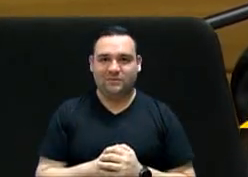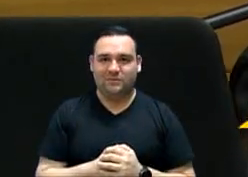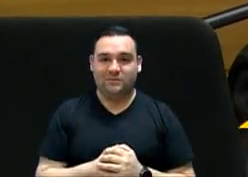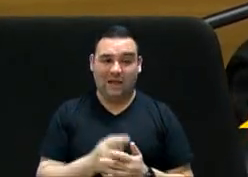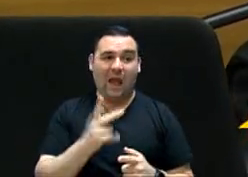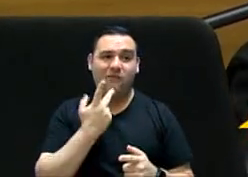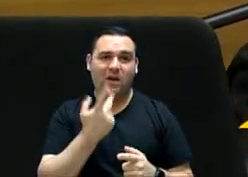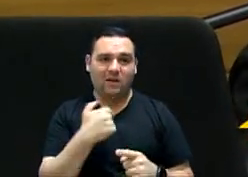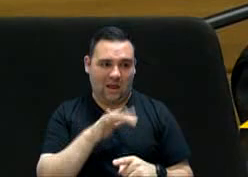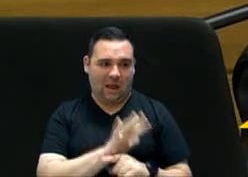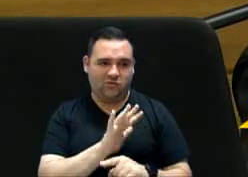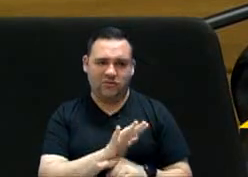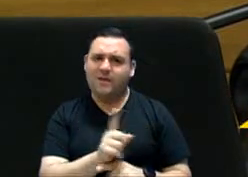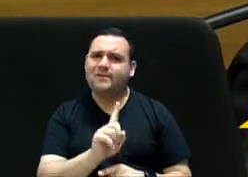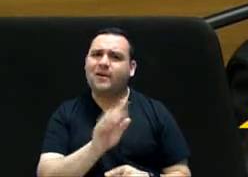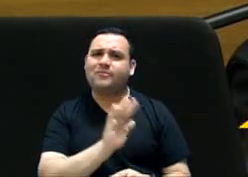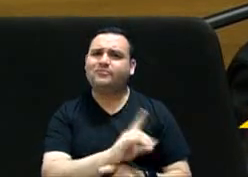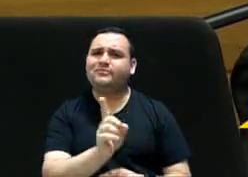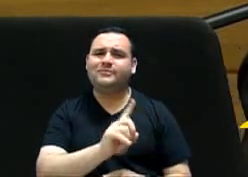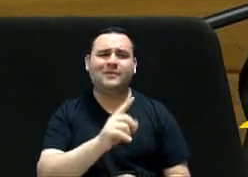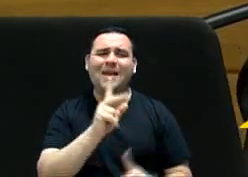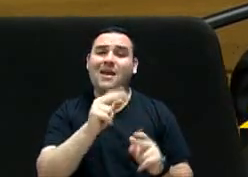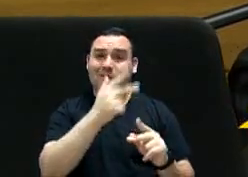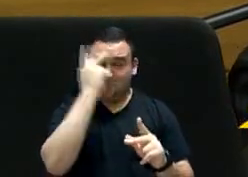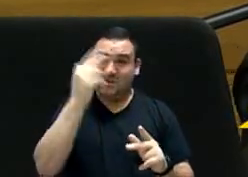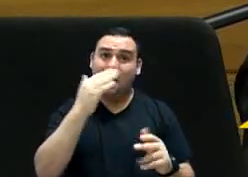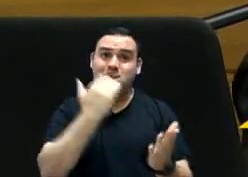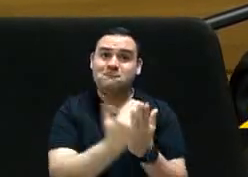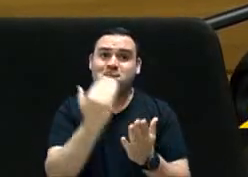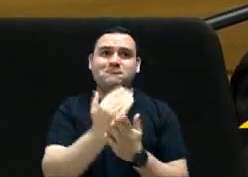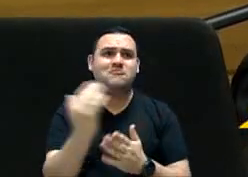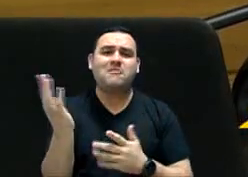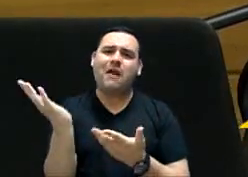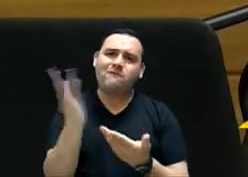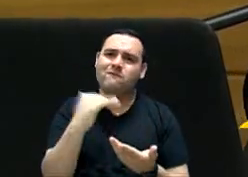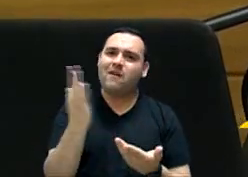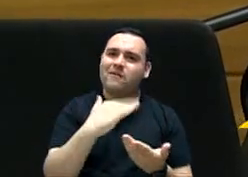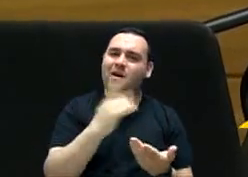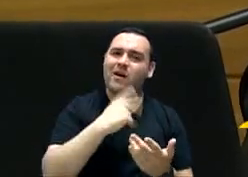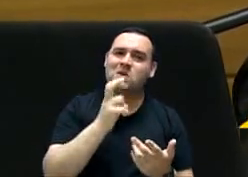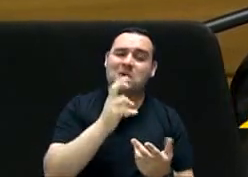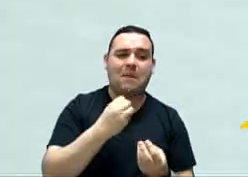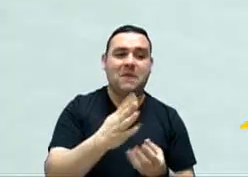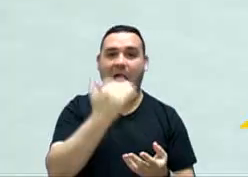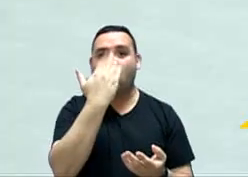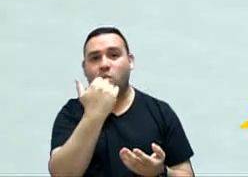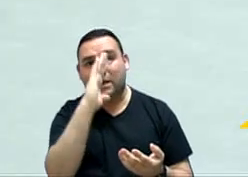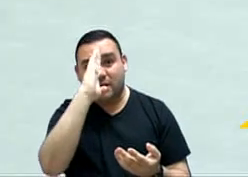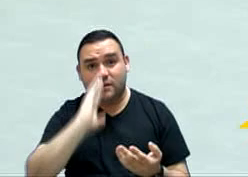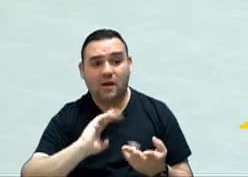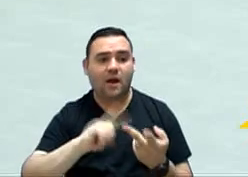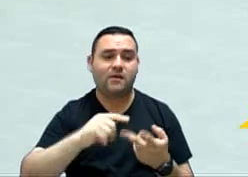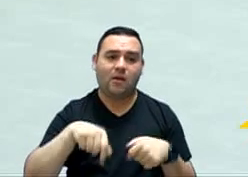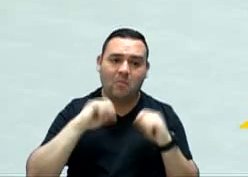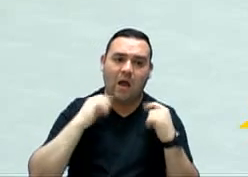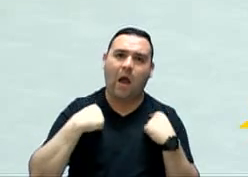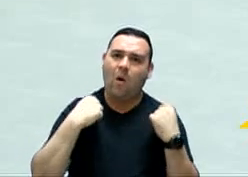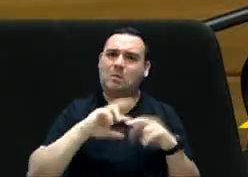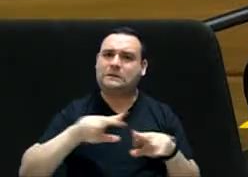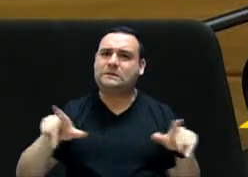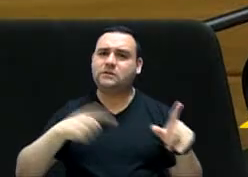estão ajudando, não estão ajudando nada, estão atraindo mais e mais pessoas para Sorocaba. E nós estávamos